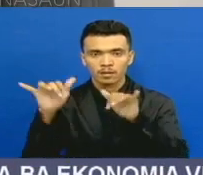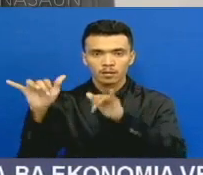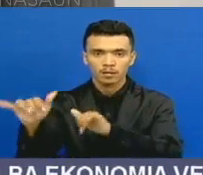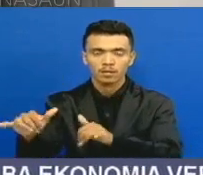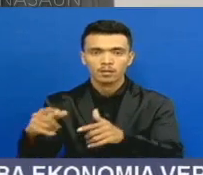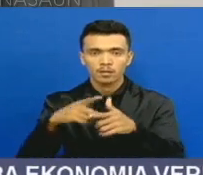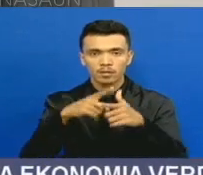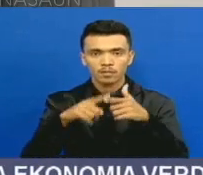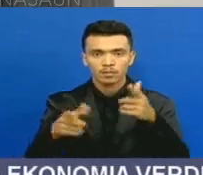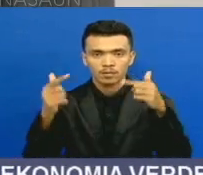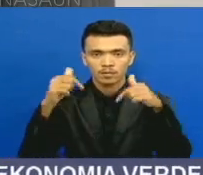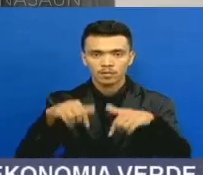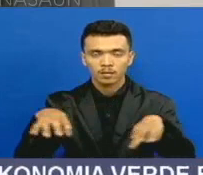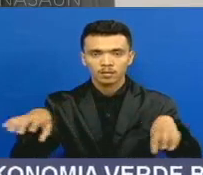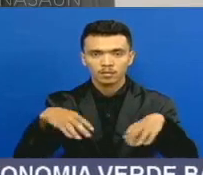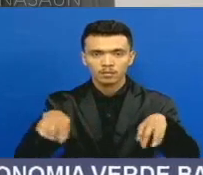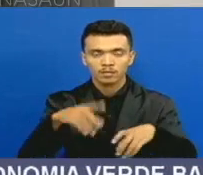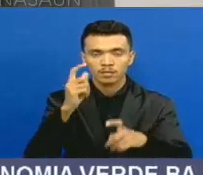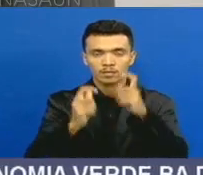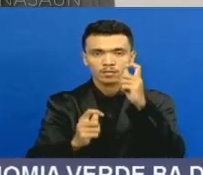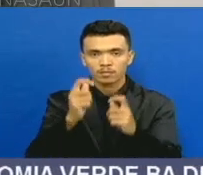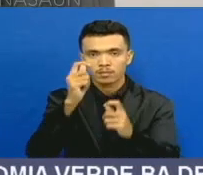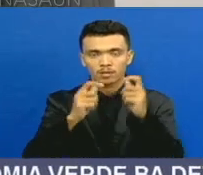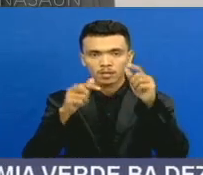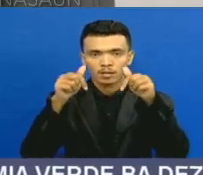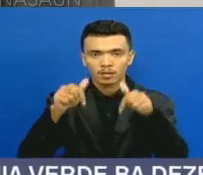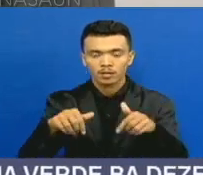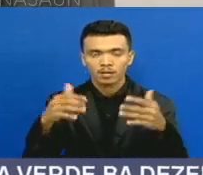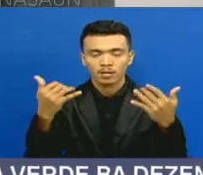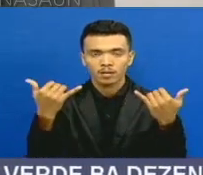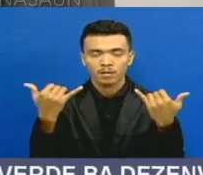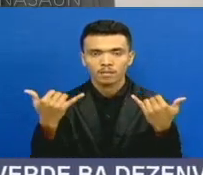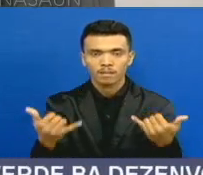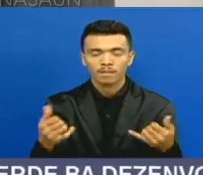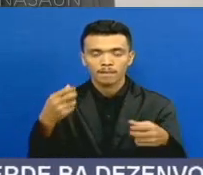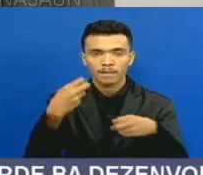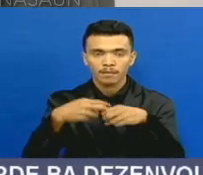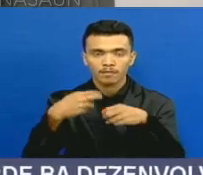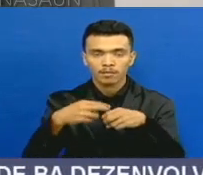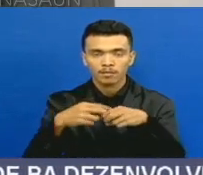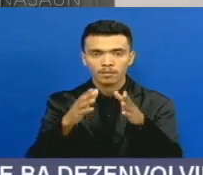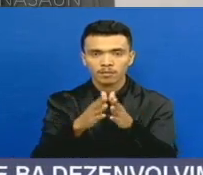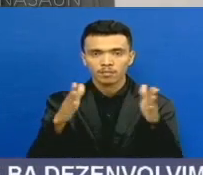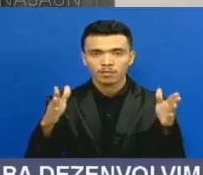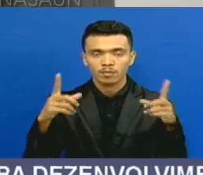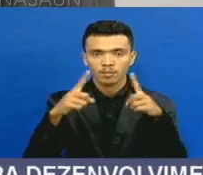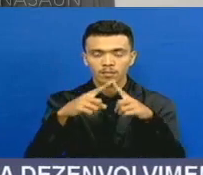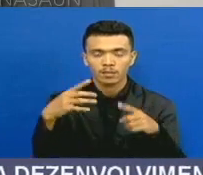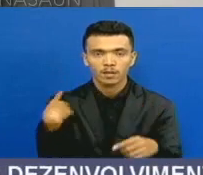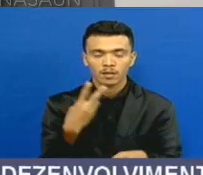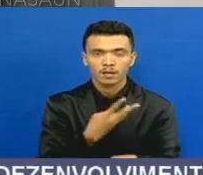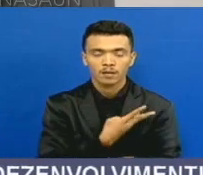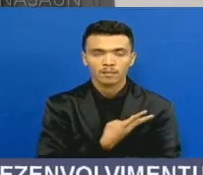demais prestar meu serviço e tribunal, né? Agora, e de nem afeta boa, tira para a mim. For risco